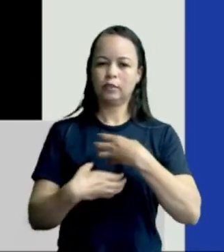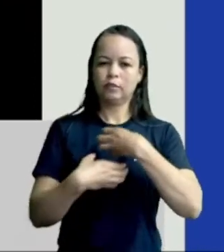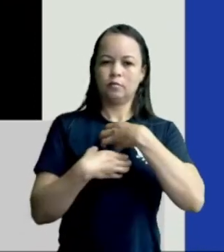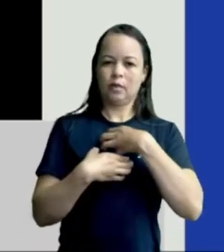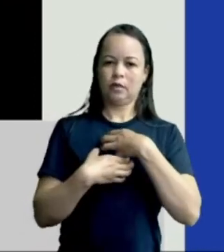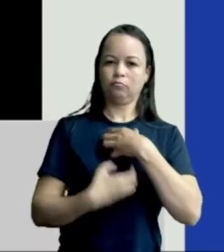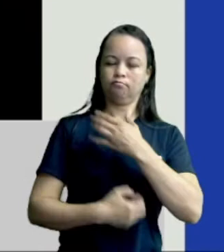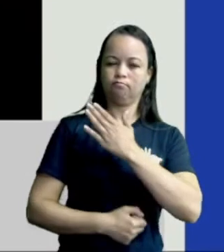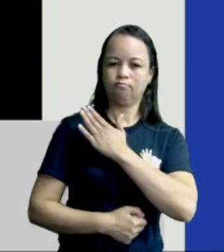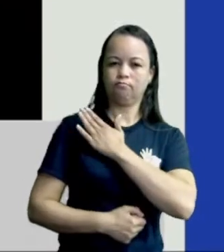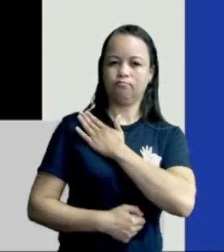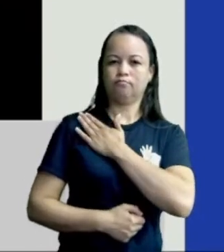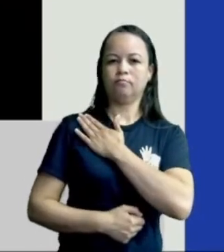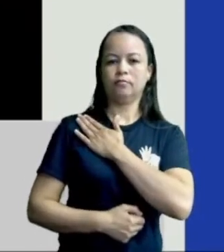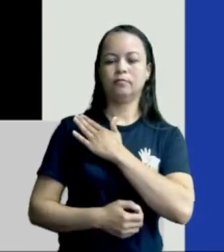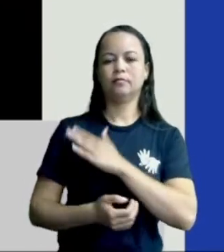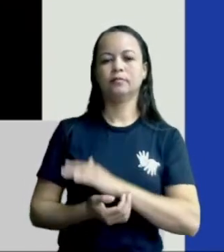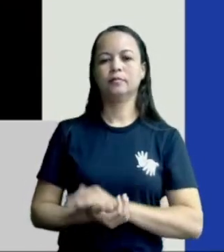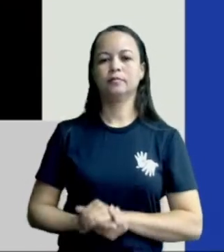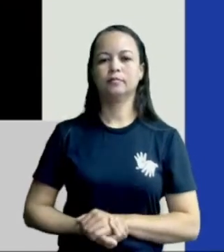pátria.